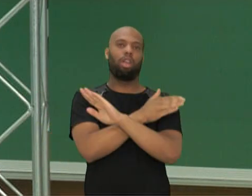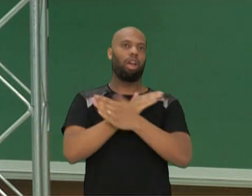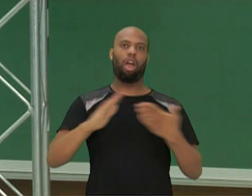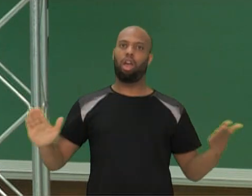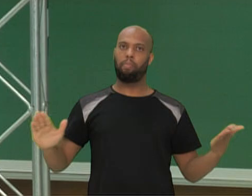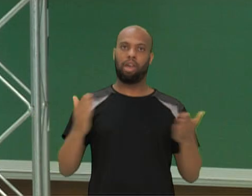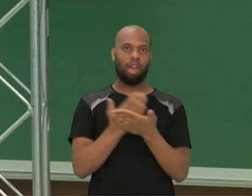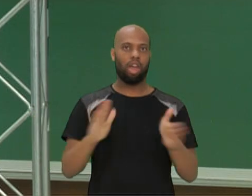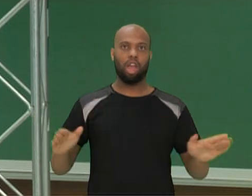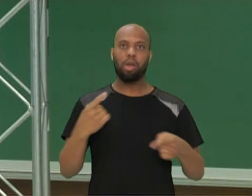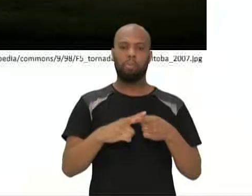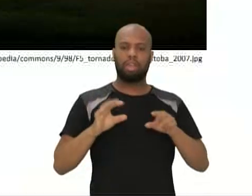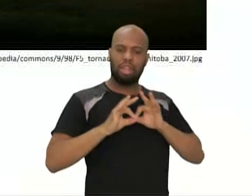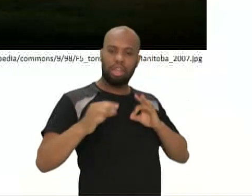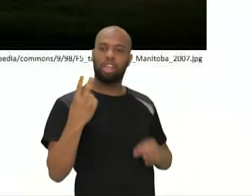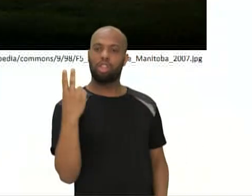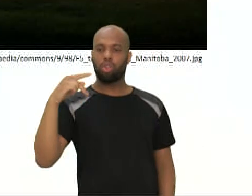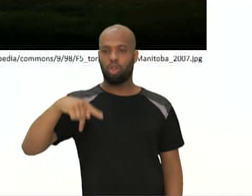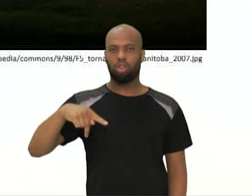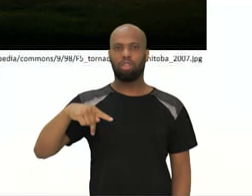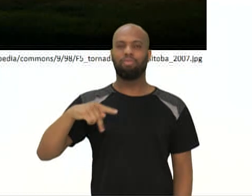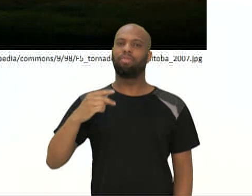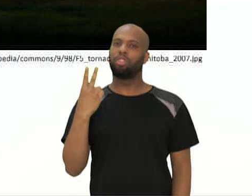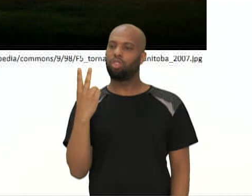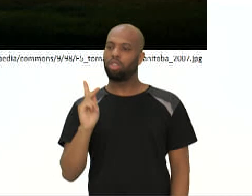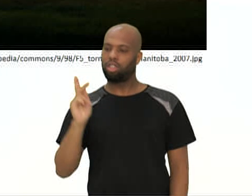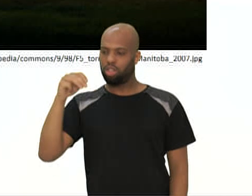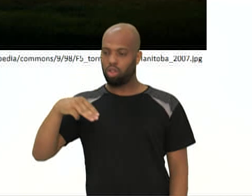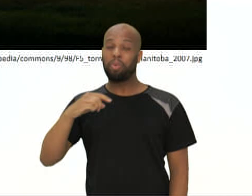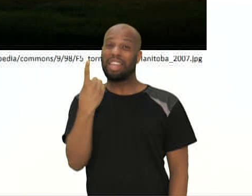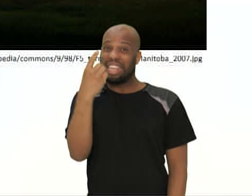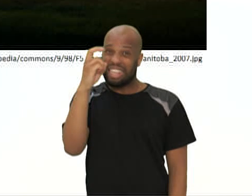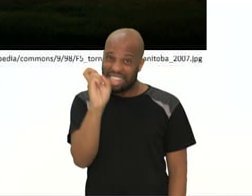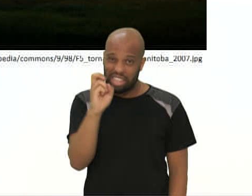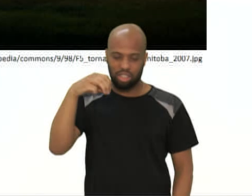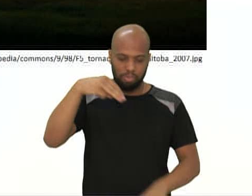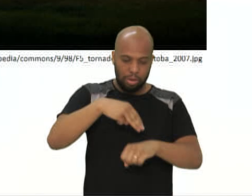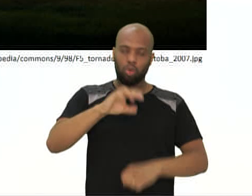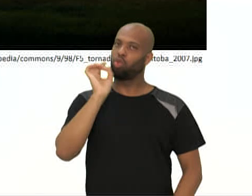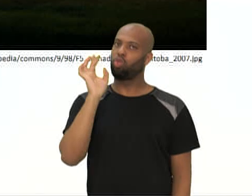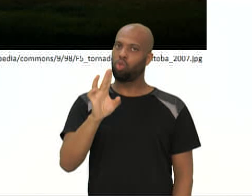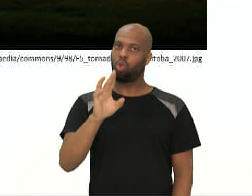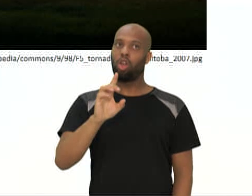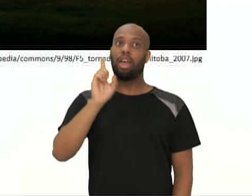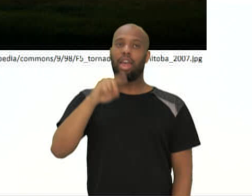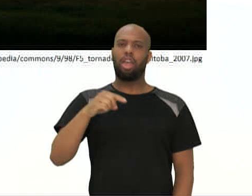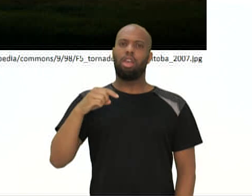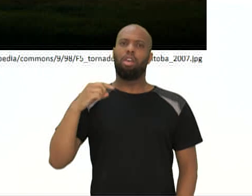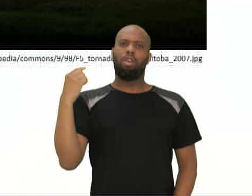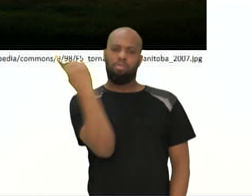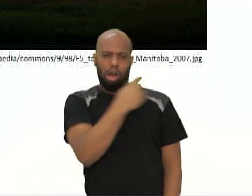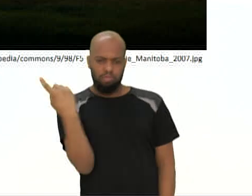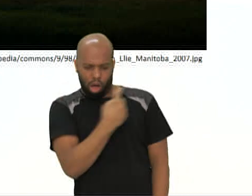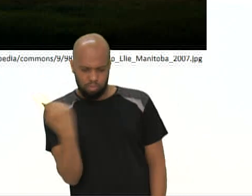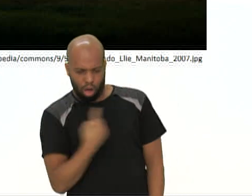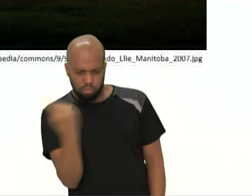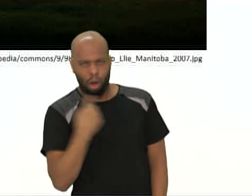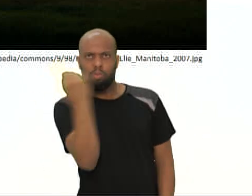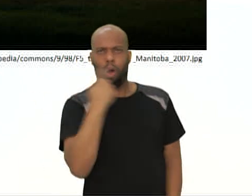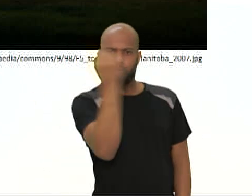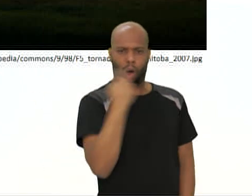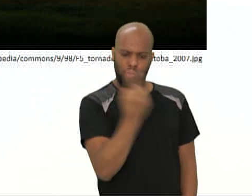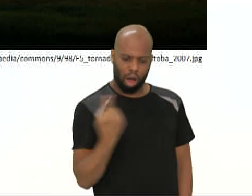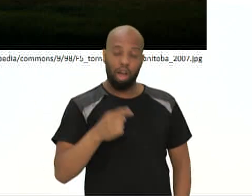diâmetro não ultrapassa 2 km e sua duração média é de 15 minutos. Então, quando estamos falando em tornados, estamos falando